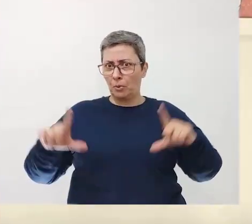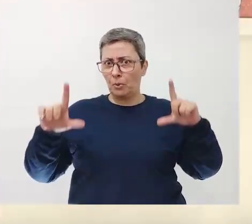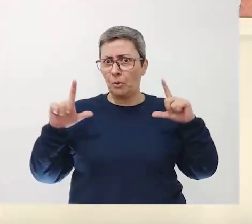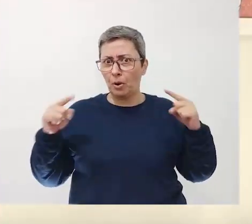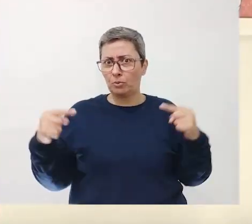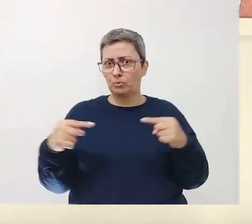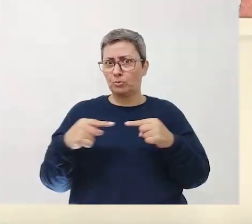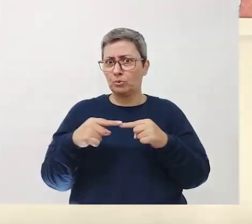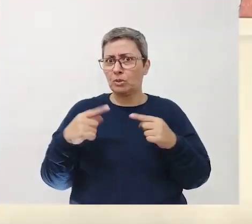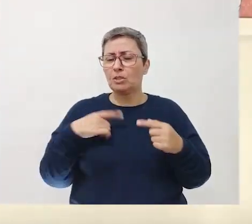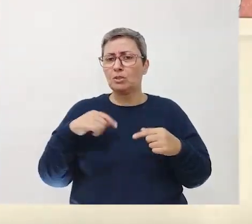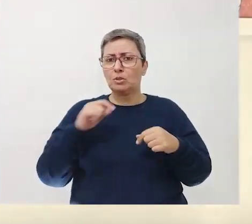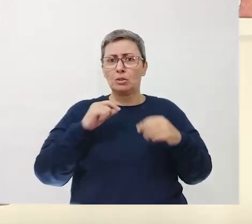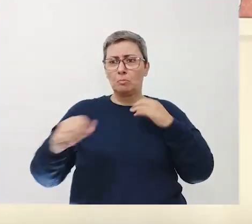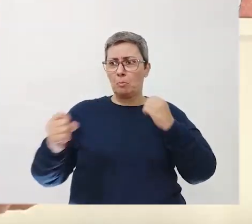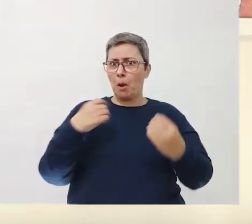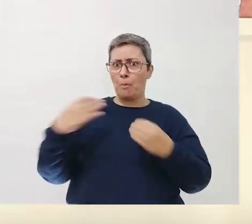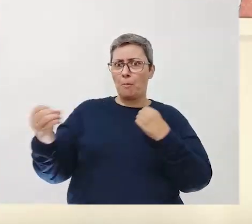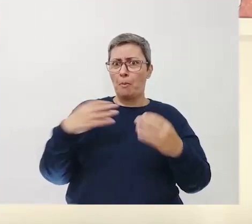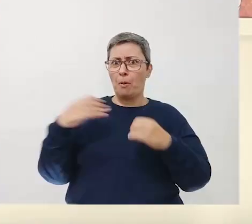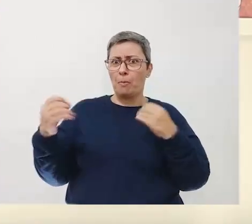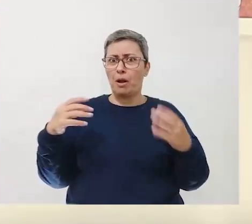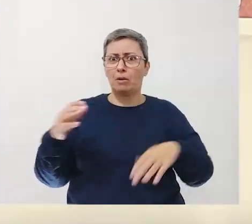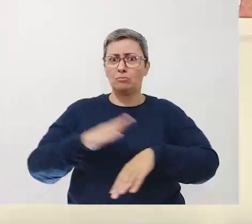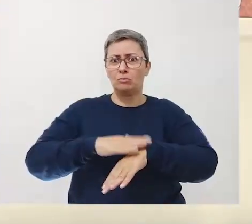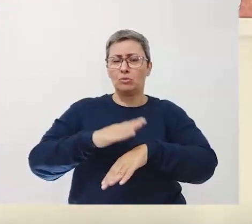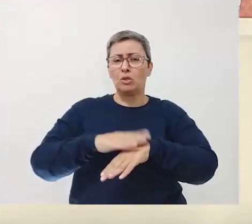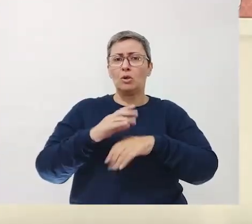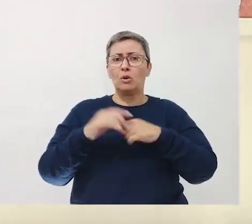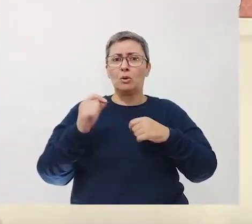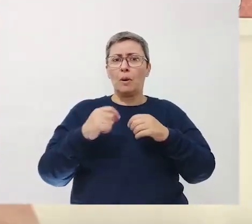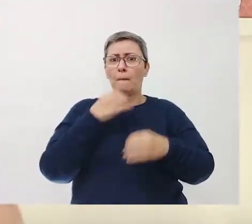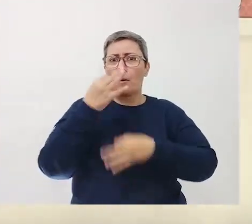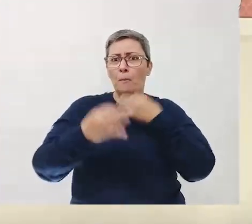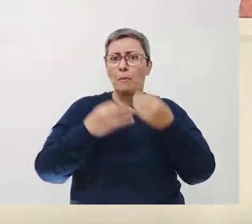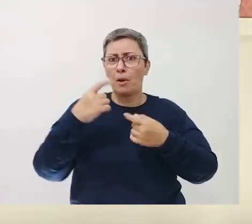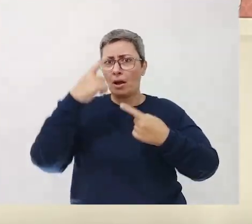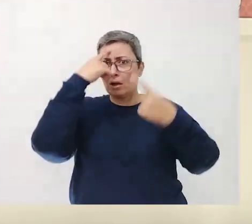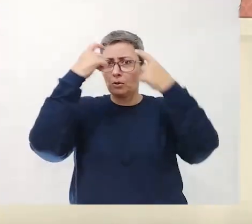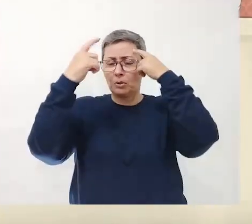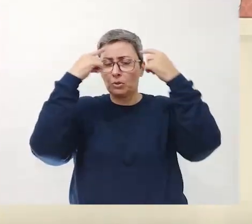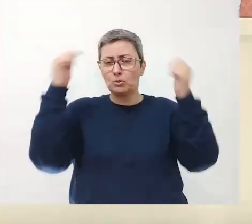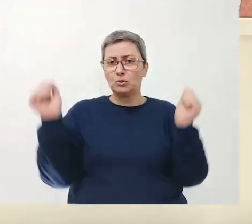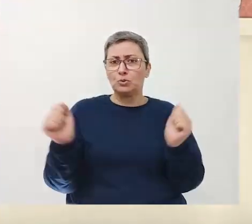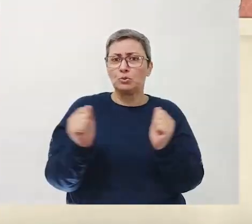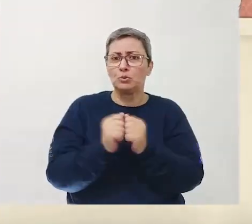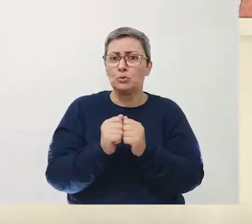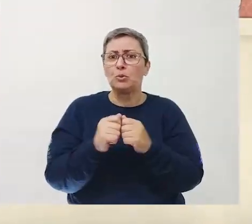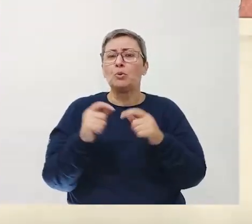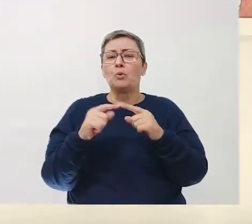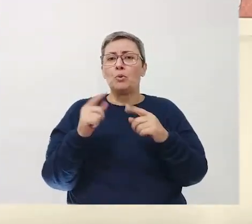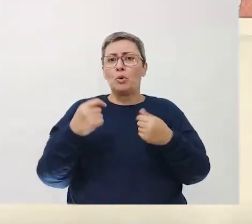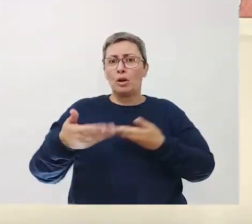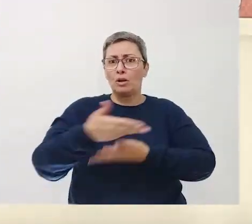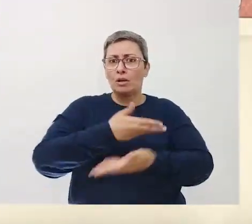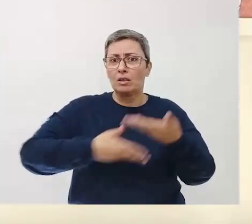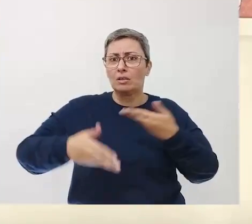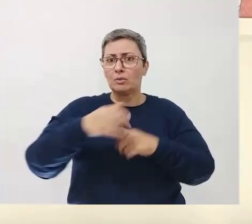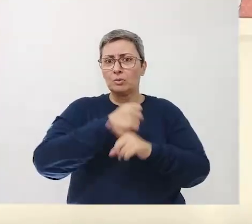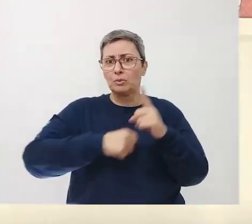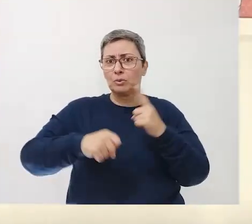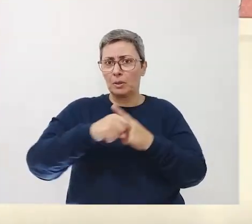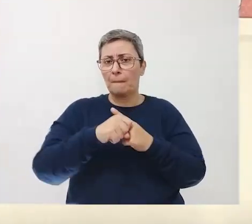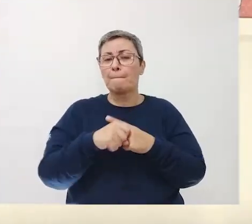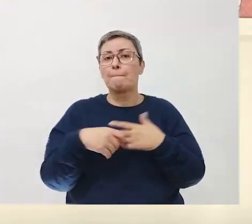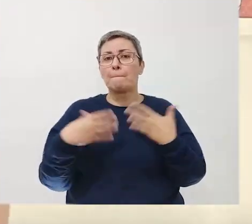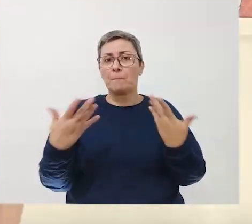todo e tem relação, comunicação e superexposição, tá? Nós somos bombardeados a todo momento para que a gente expresse nossas ideias e junto com as